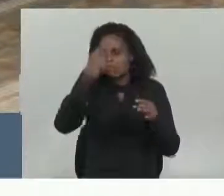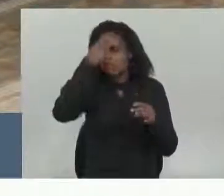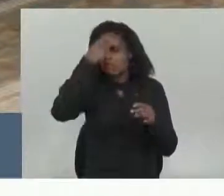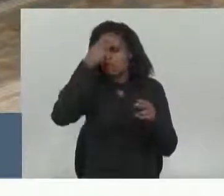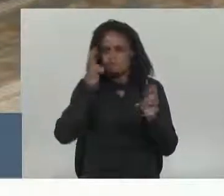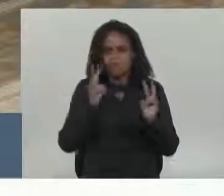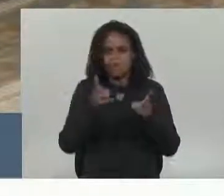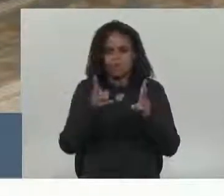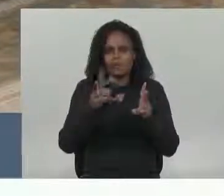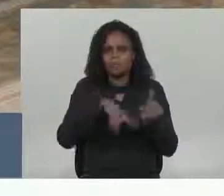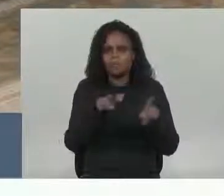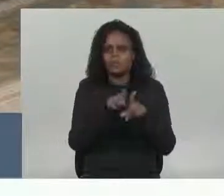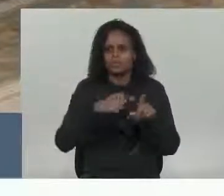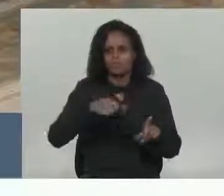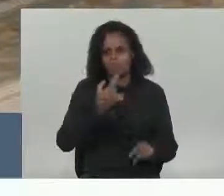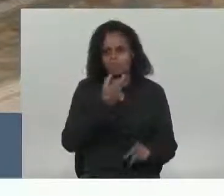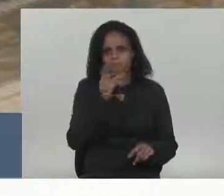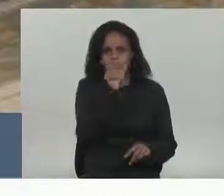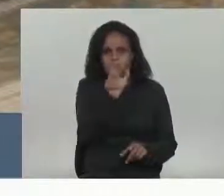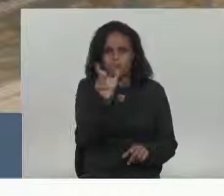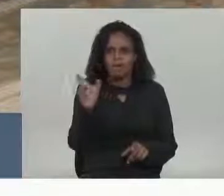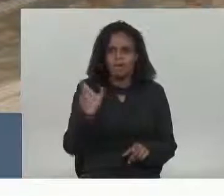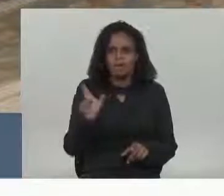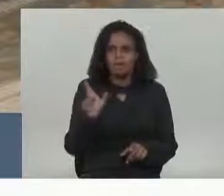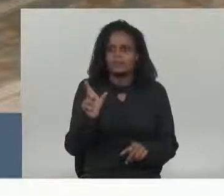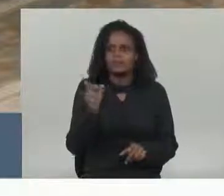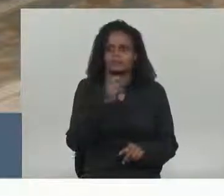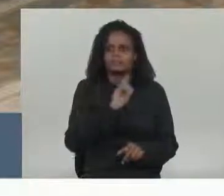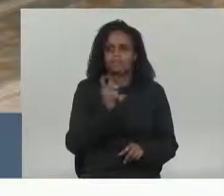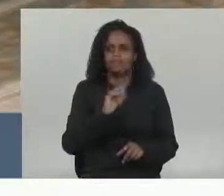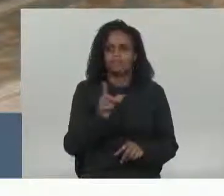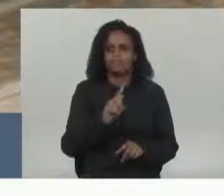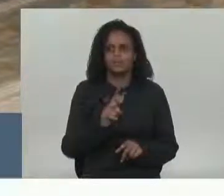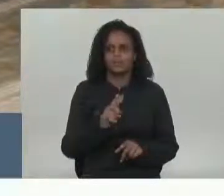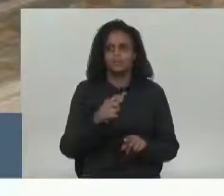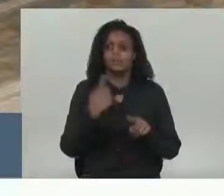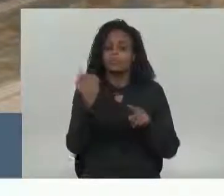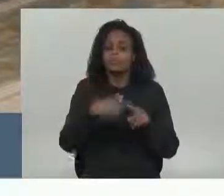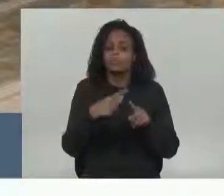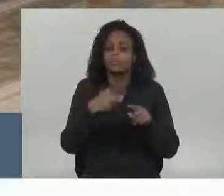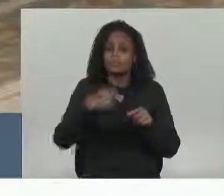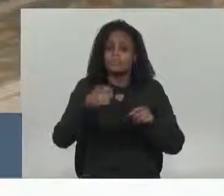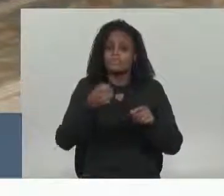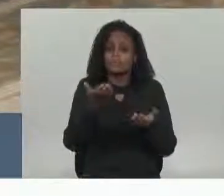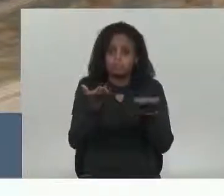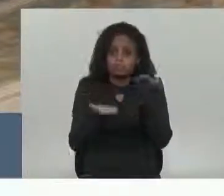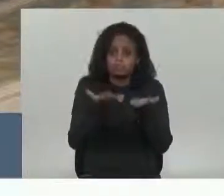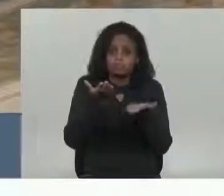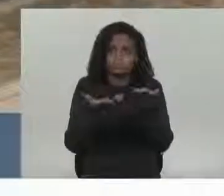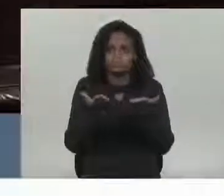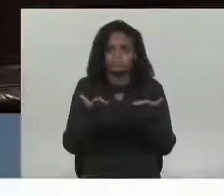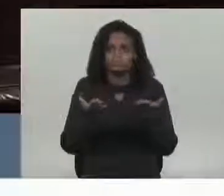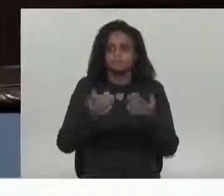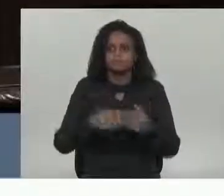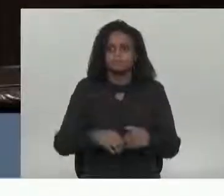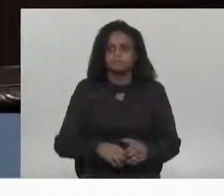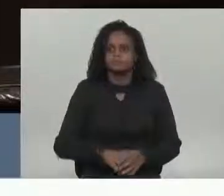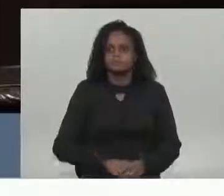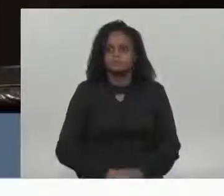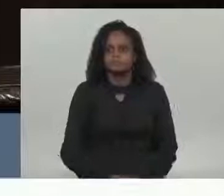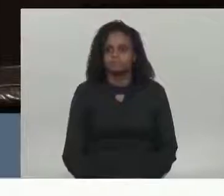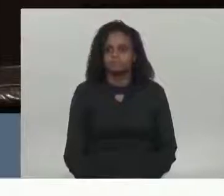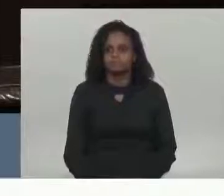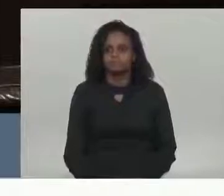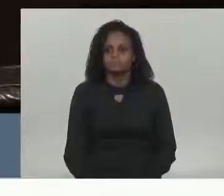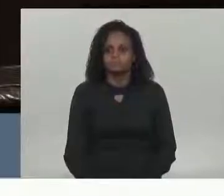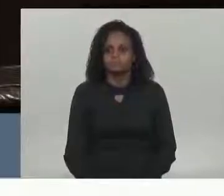nas nossas palavras, por uma questão de retidão e de equidade. Muito obrigado. Eu vou encerrar com Para uma mensagem.